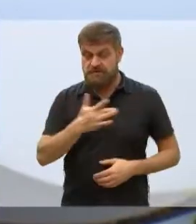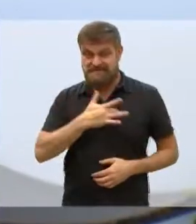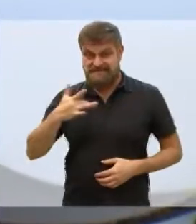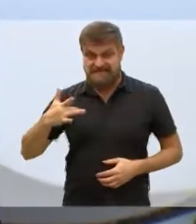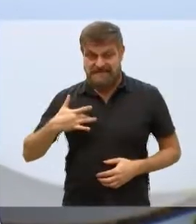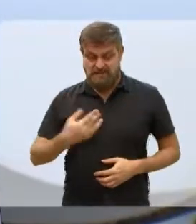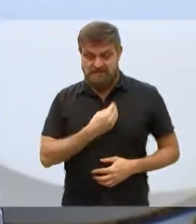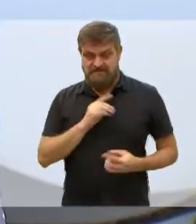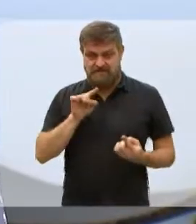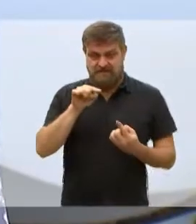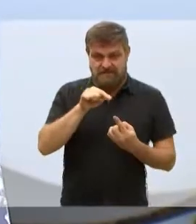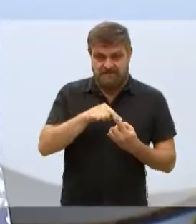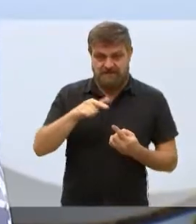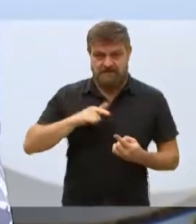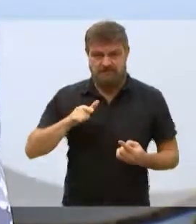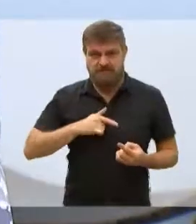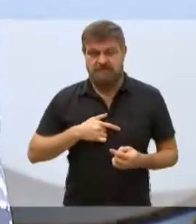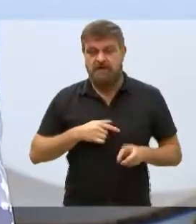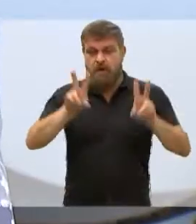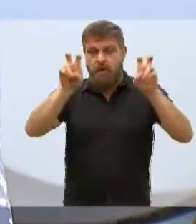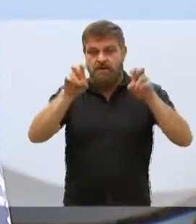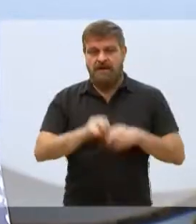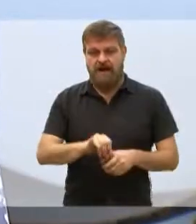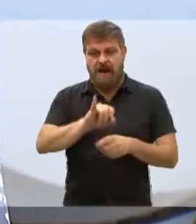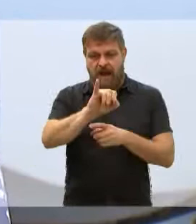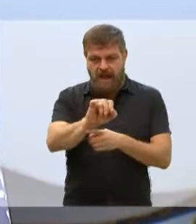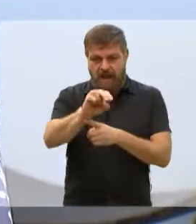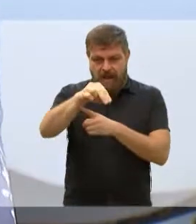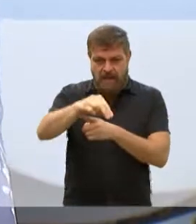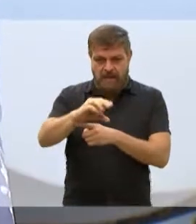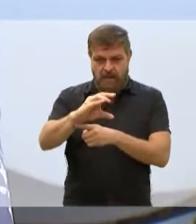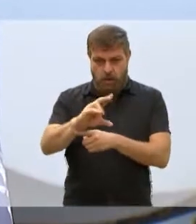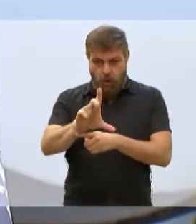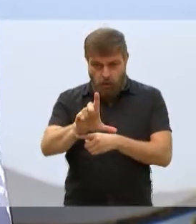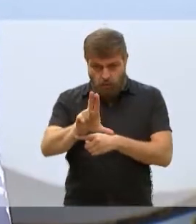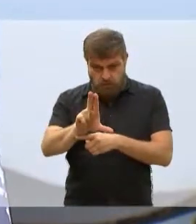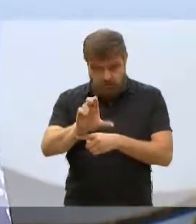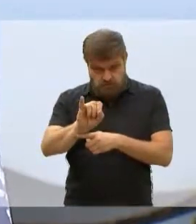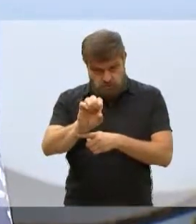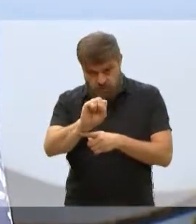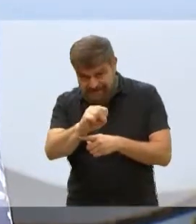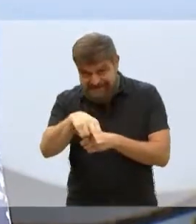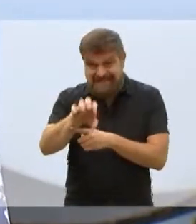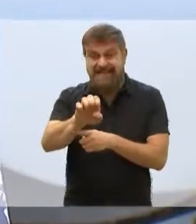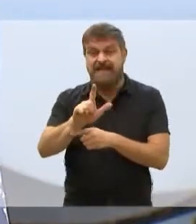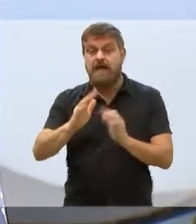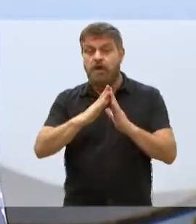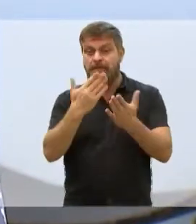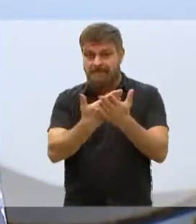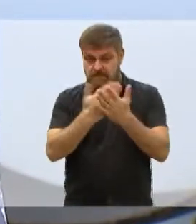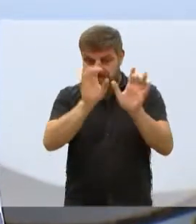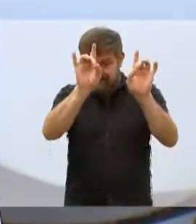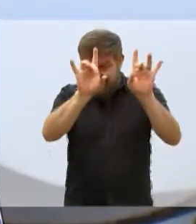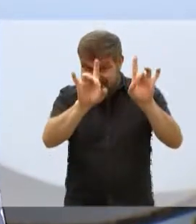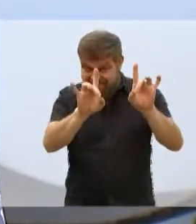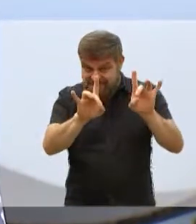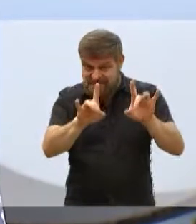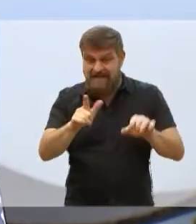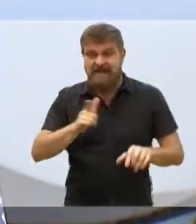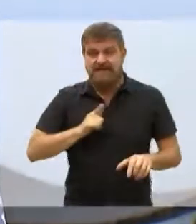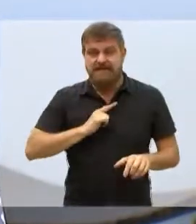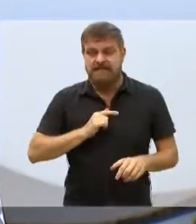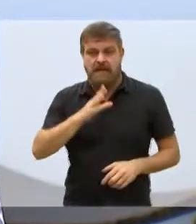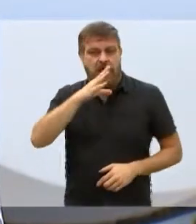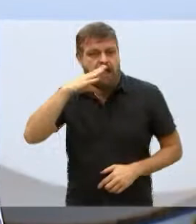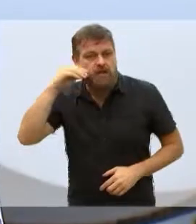programa de hoje, o Saúde é Vida, foi gravado na Inclusione, que é uma escola especializada e